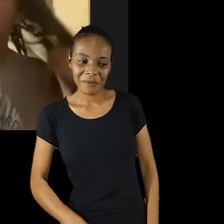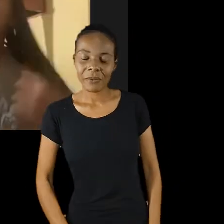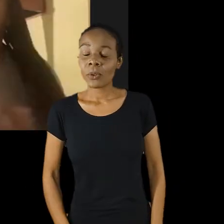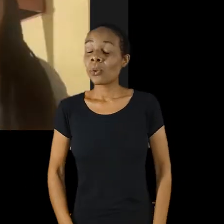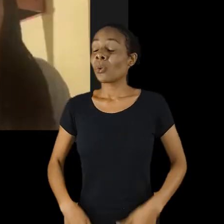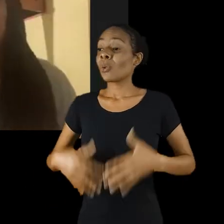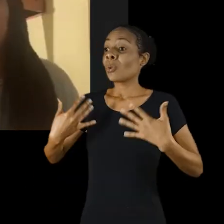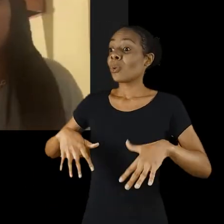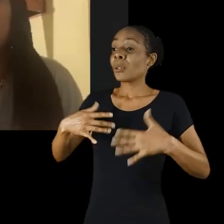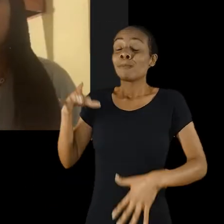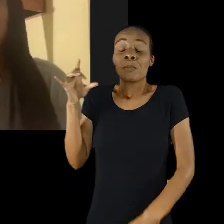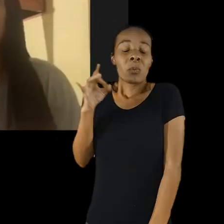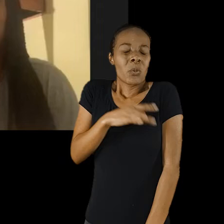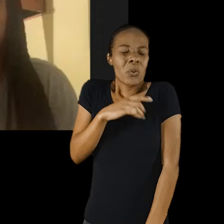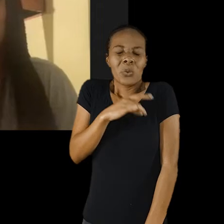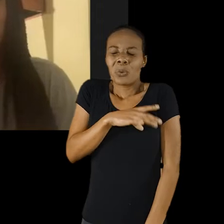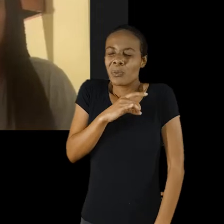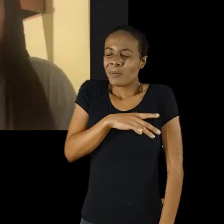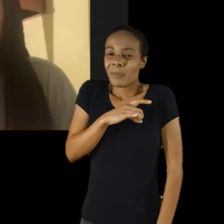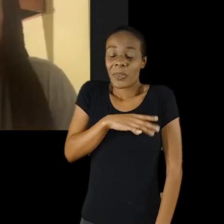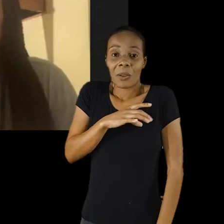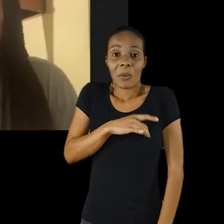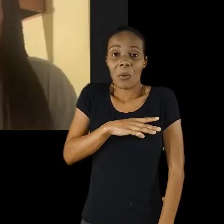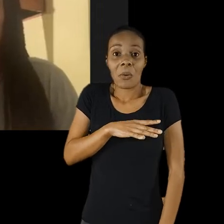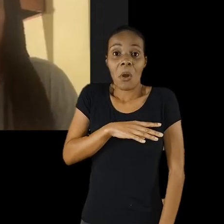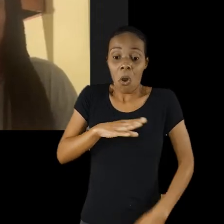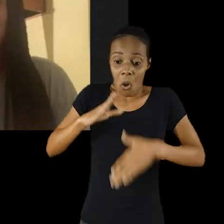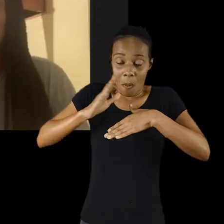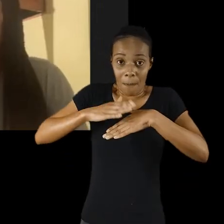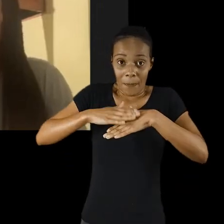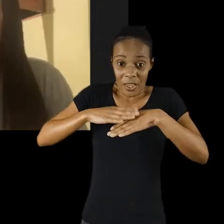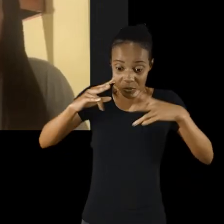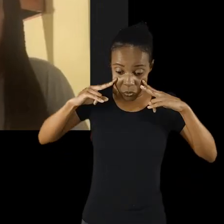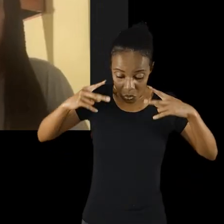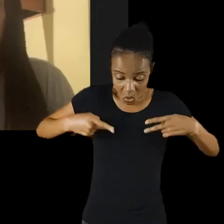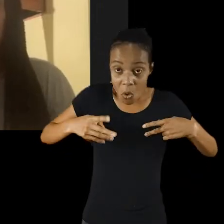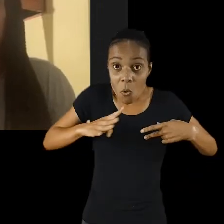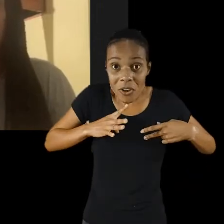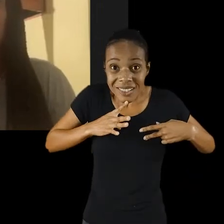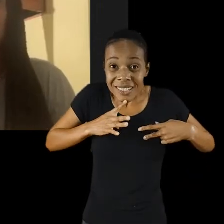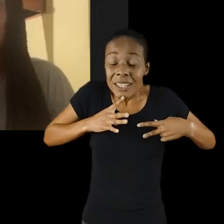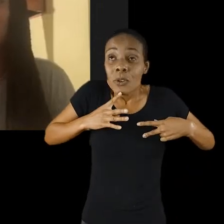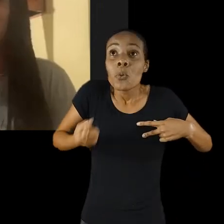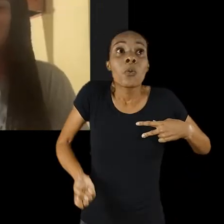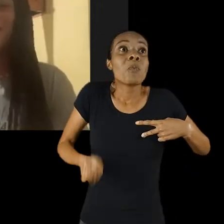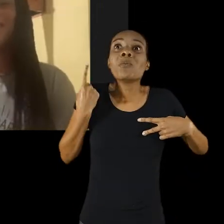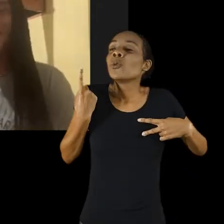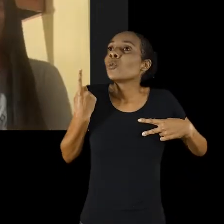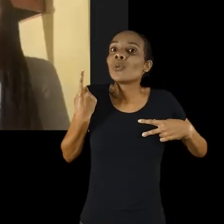O autoconhecimento, ele é absurdo. É necessário ter muita coragem para conhecer o medo, que a gente tem que se